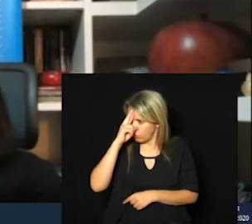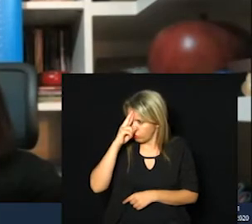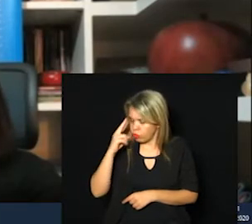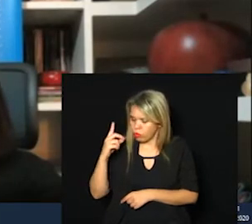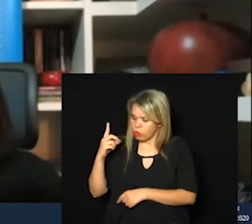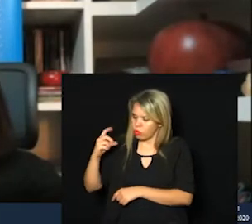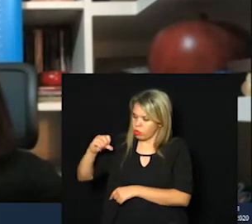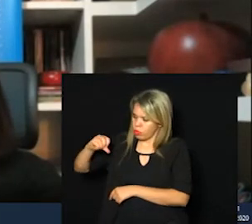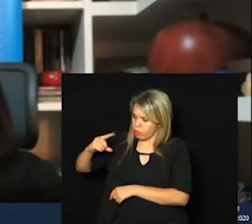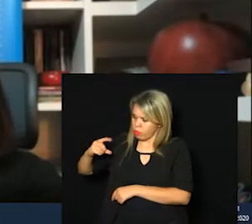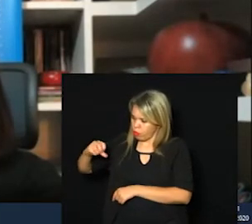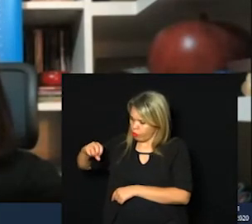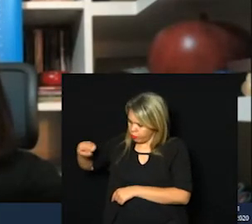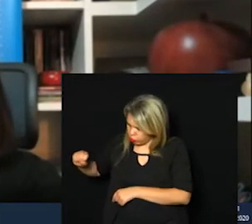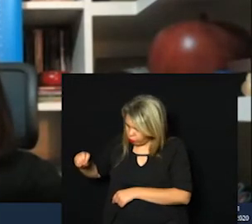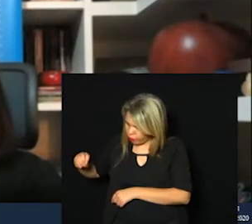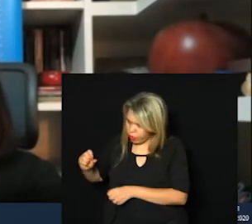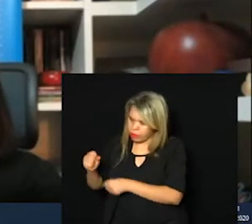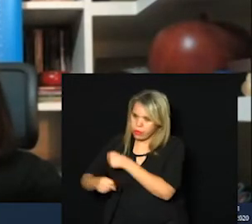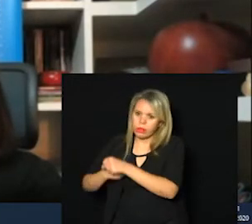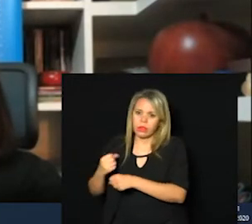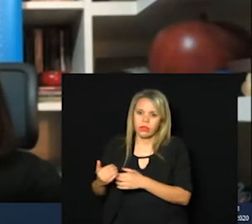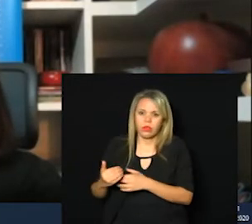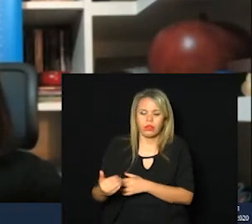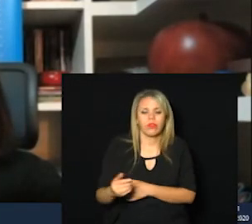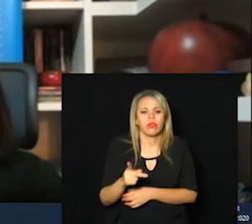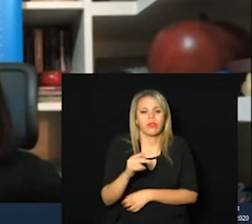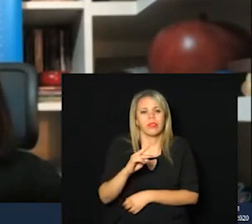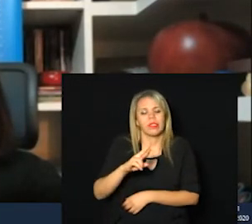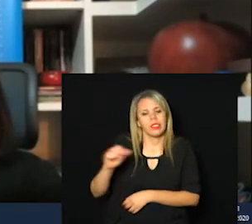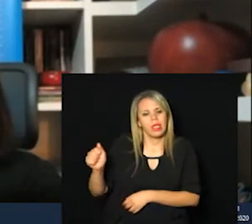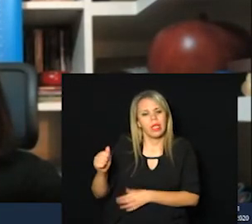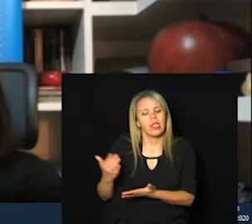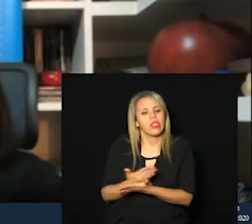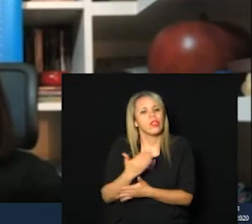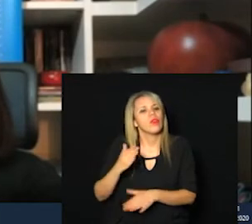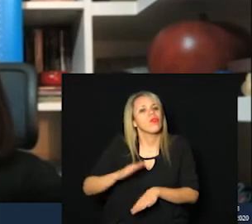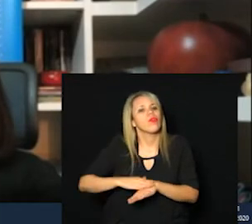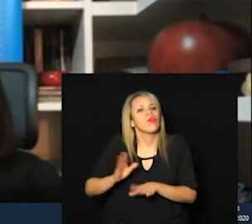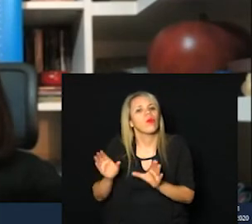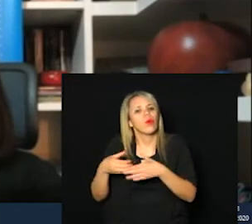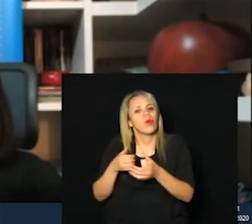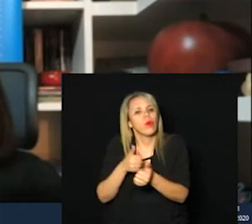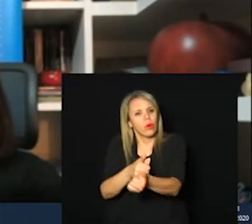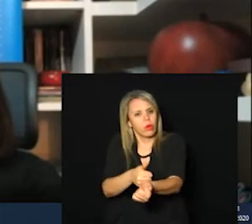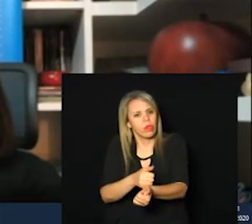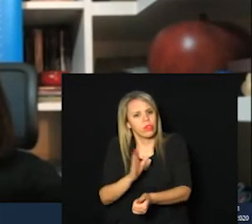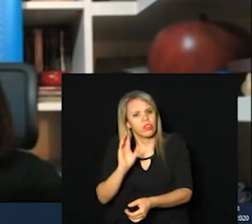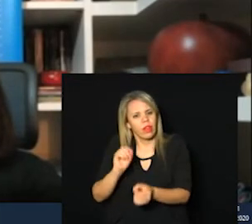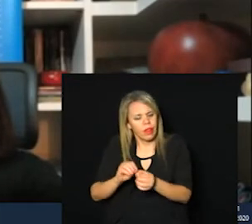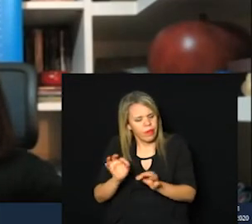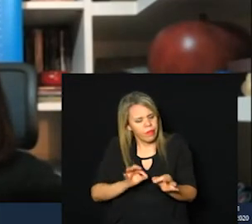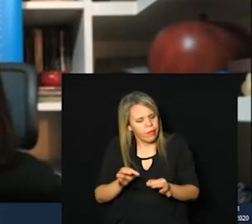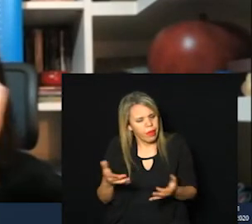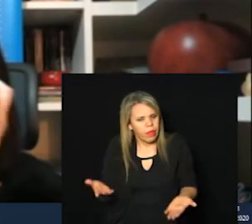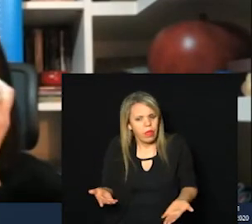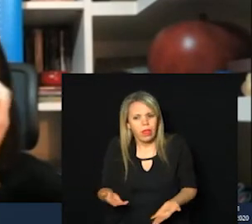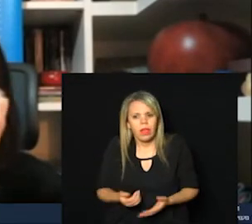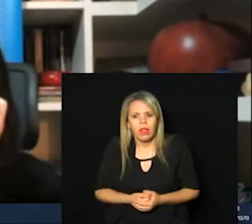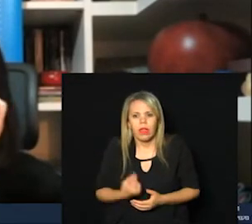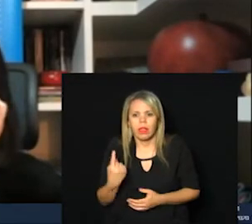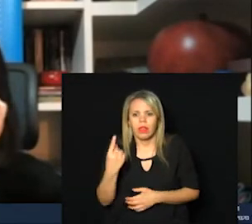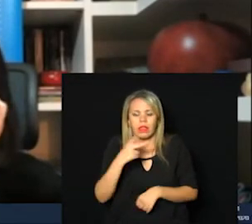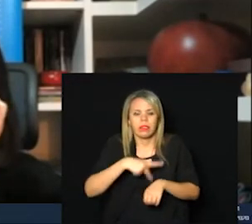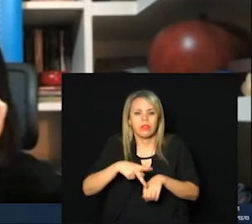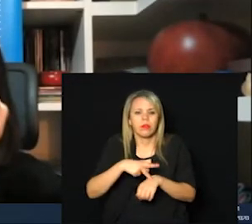1990, que a Ara Lubick convidou e o grupo que a acompanha já faz. Cada país faz